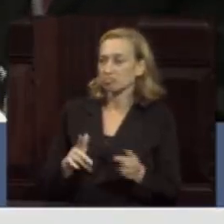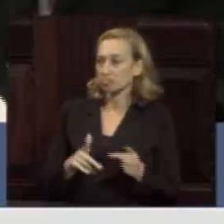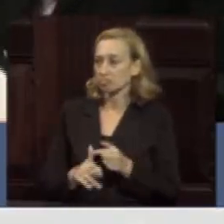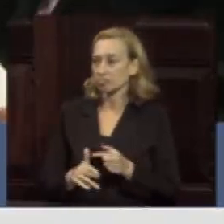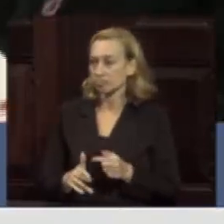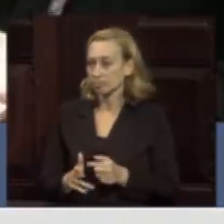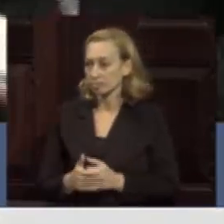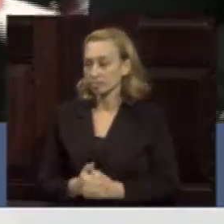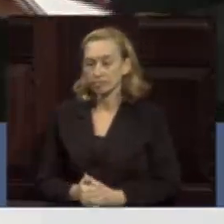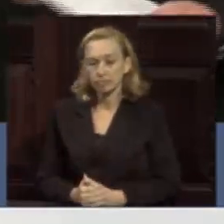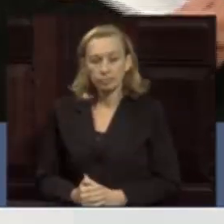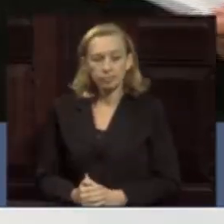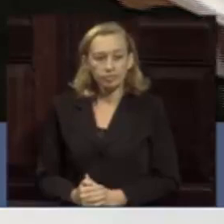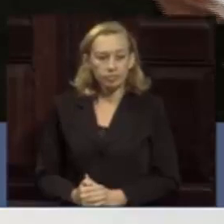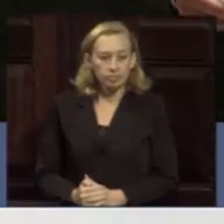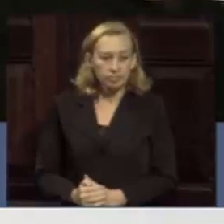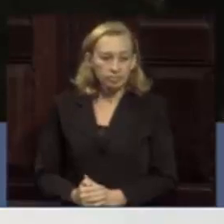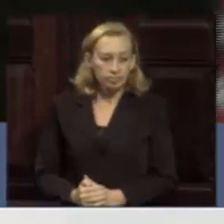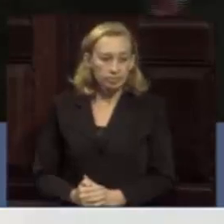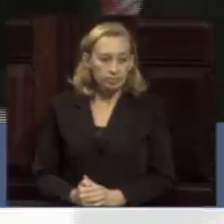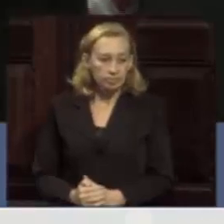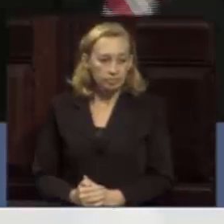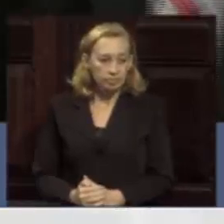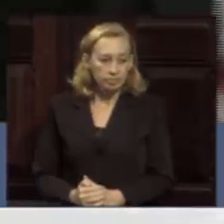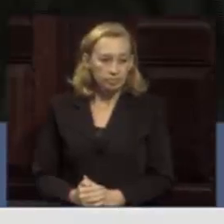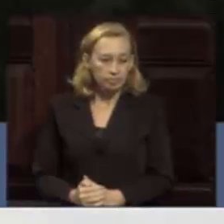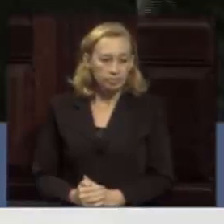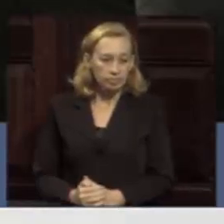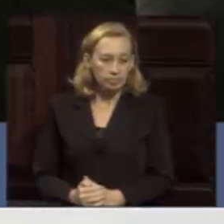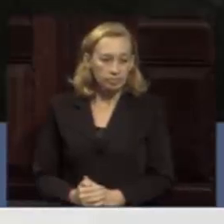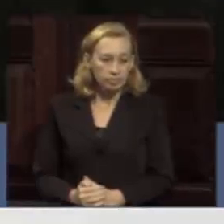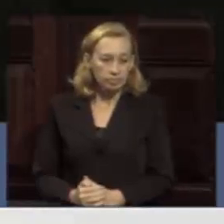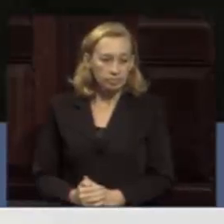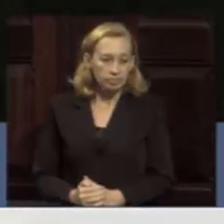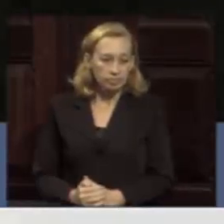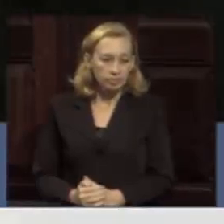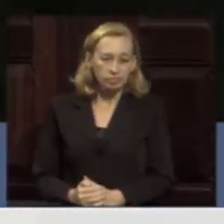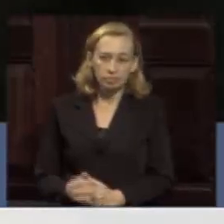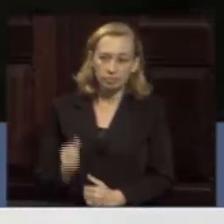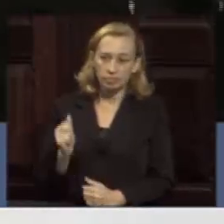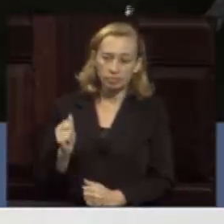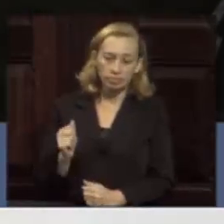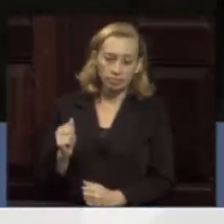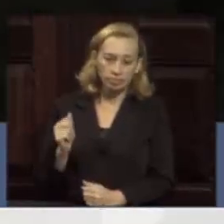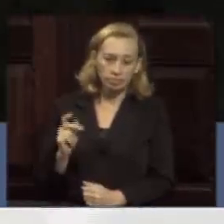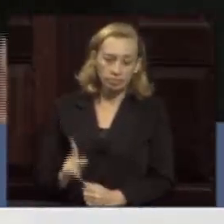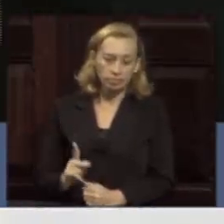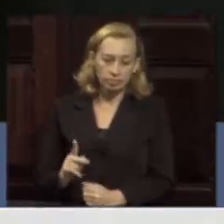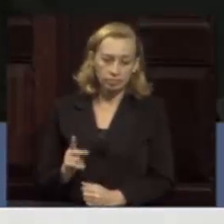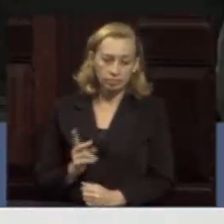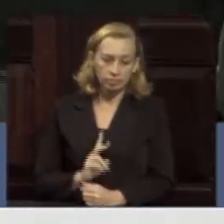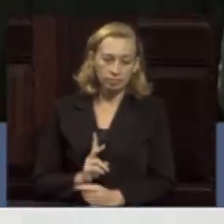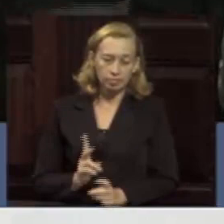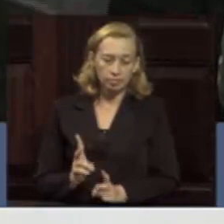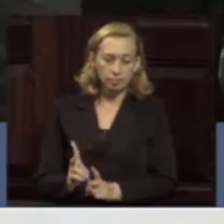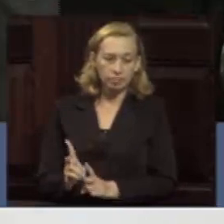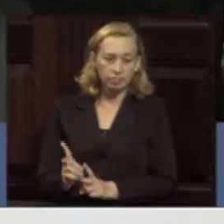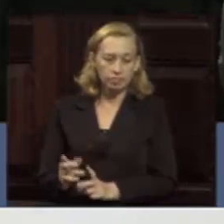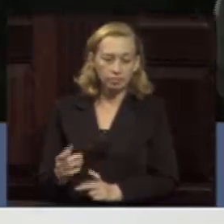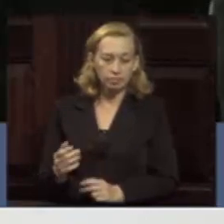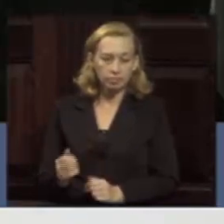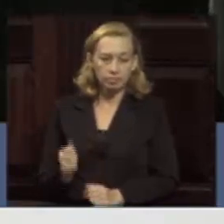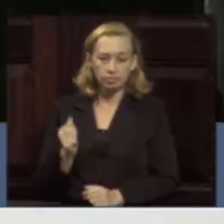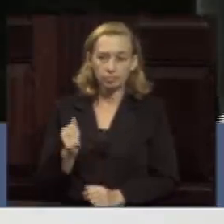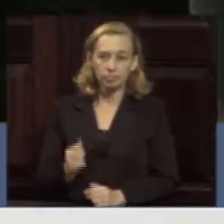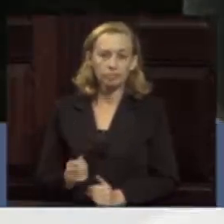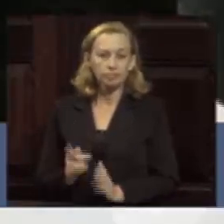Retira a submenda. Isso, retira a submenda e a gente aprova aqui e encaminha o projeto, entendeu, Mink? Para ir para